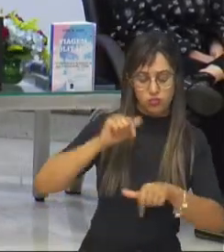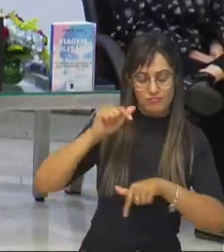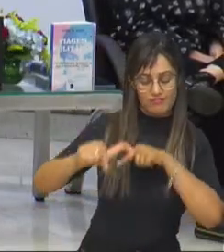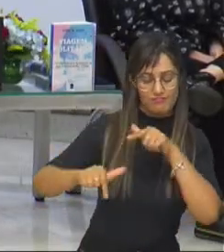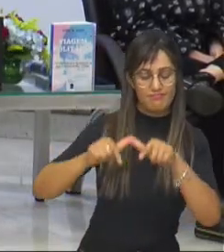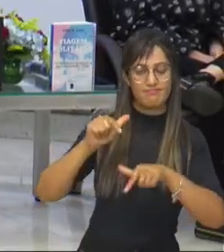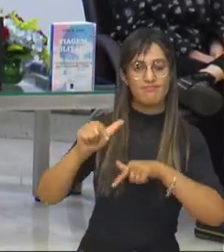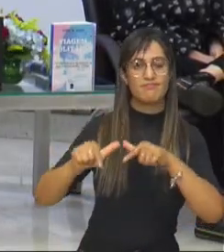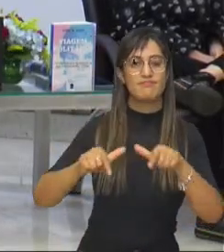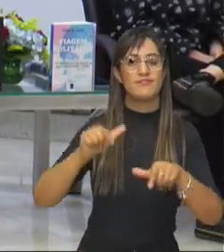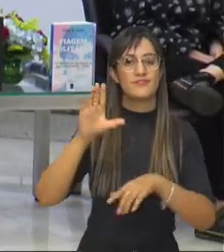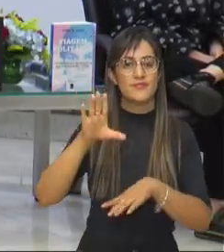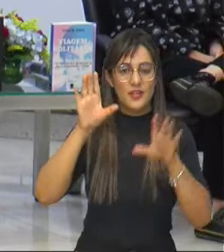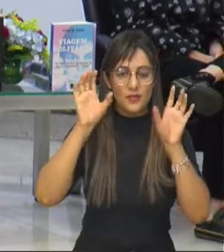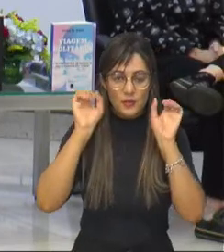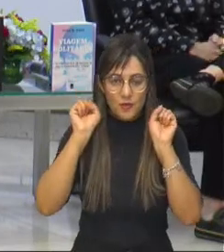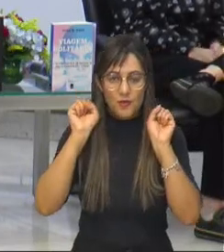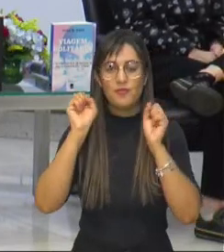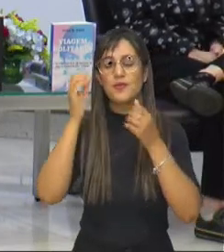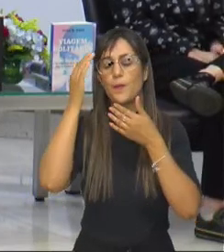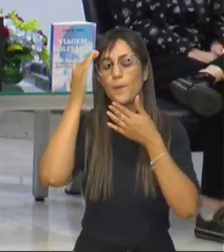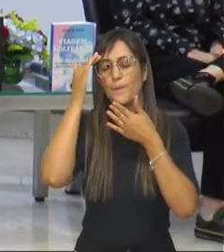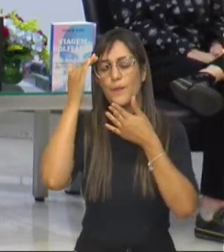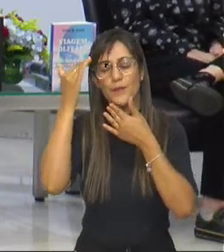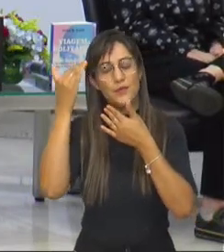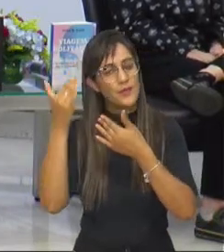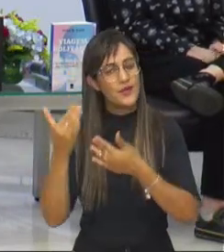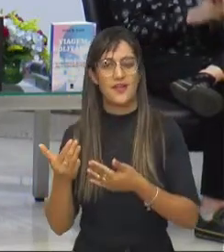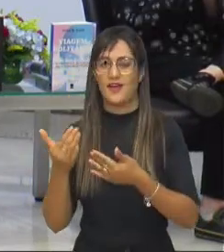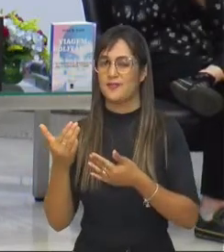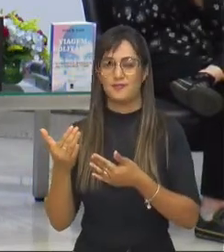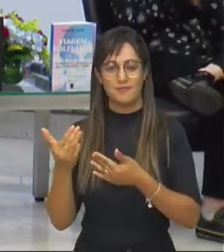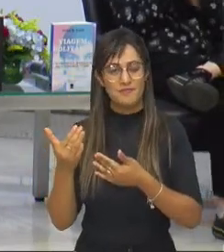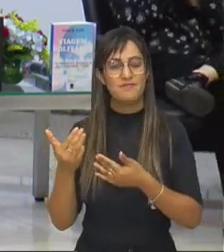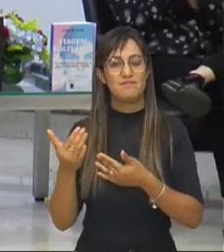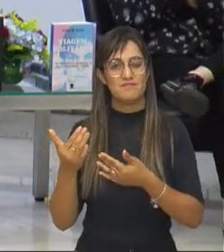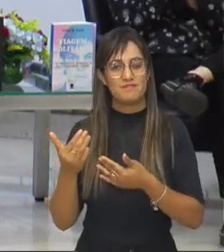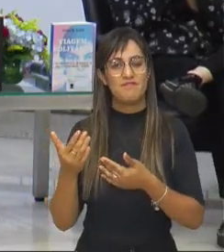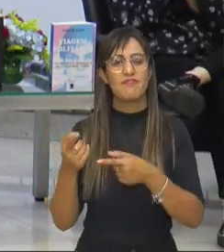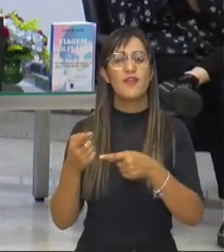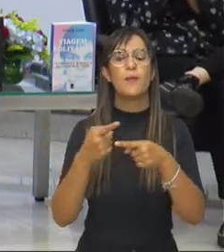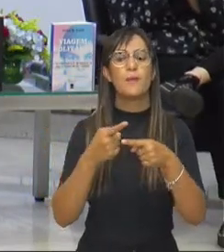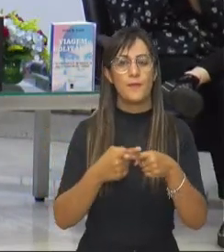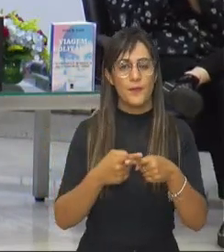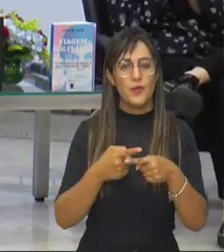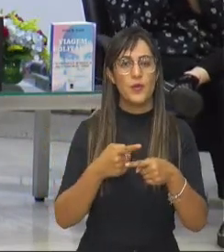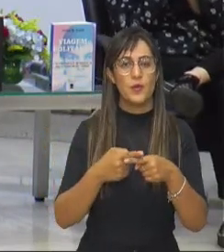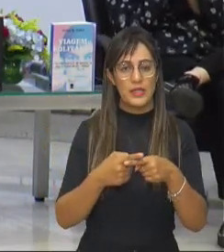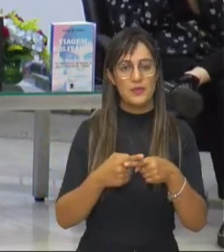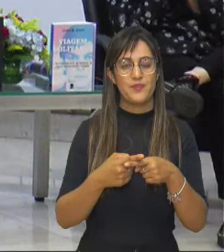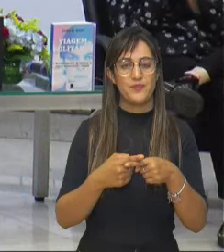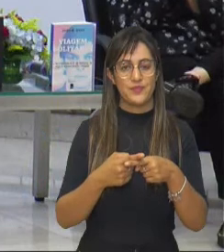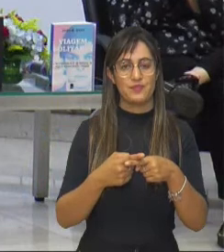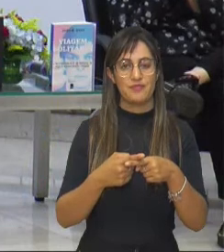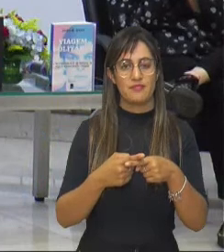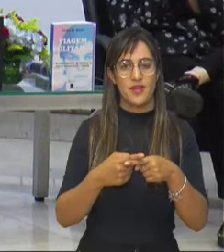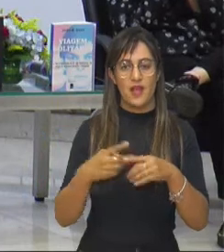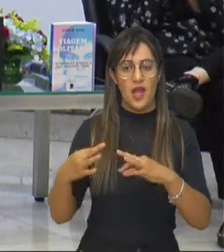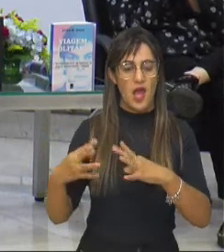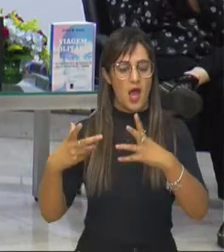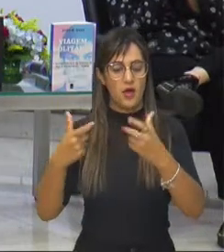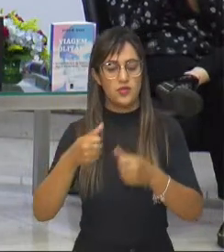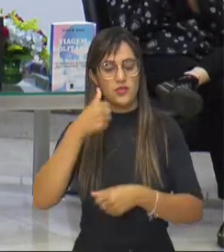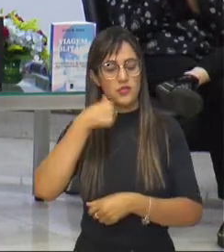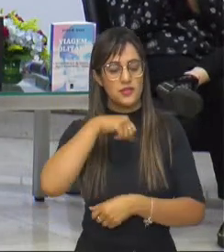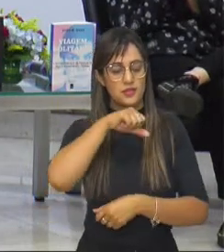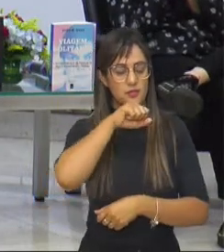nos ouvindo, Dona Ivone, muito obrigado. Se não estiver, também muito obrigado, porque também são muitas dessas mães dos nossos